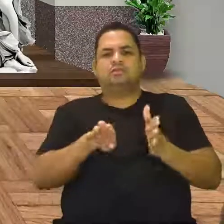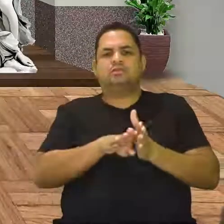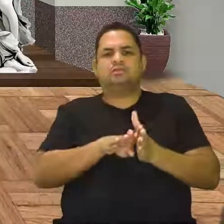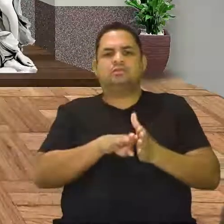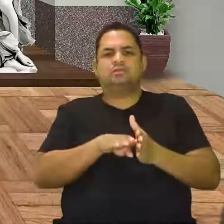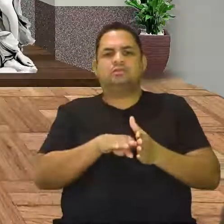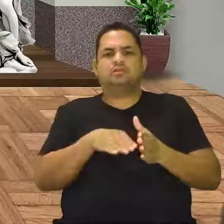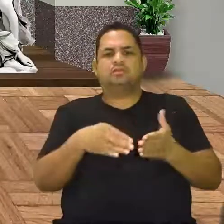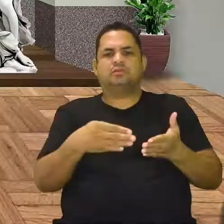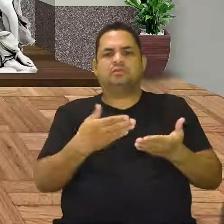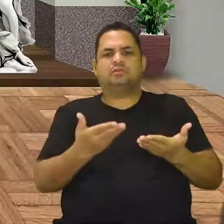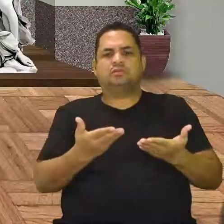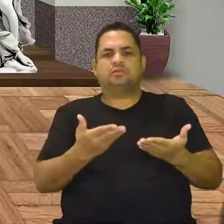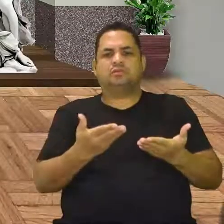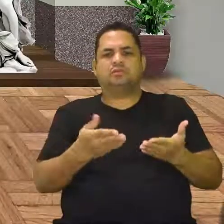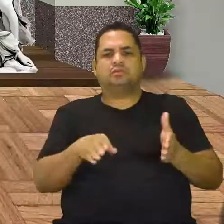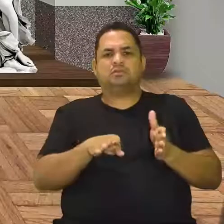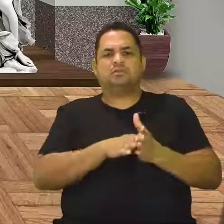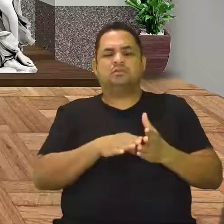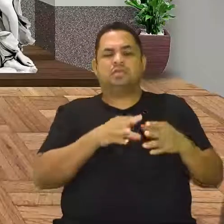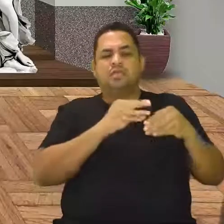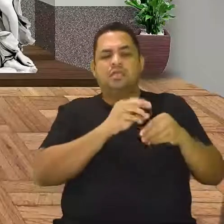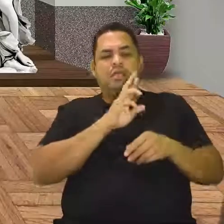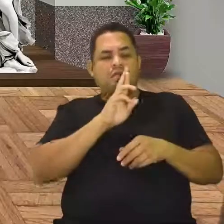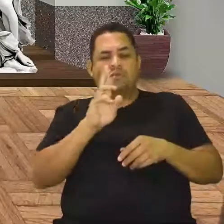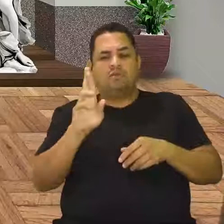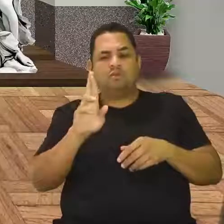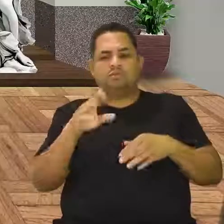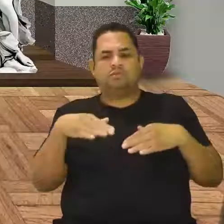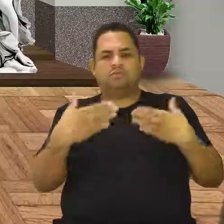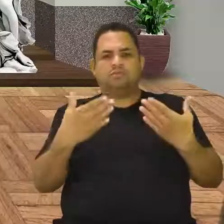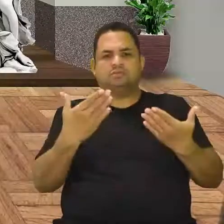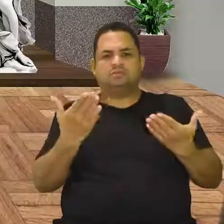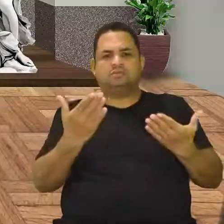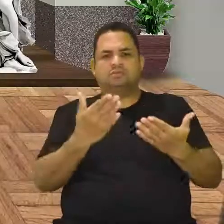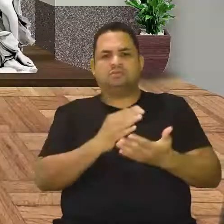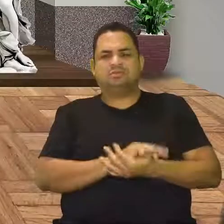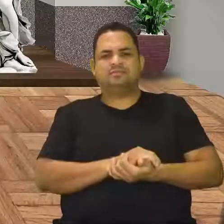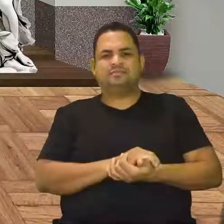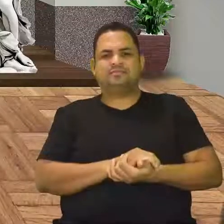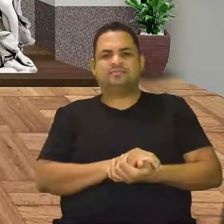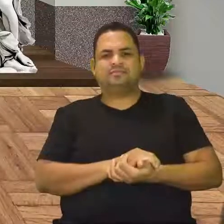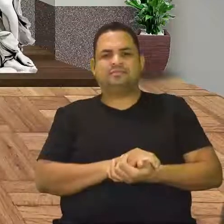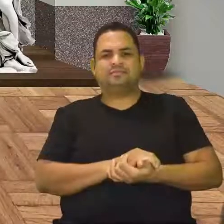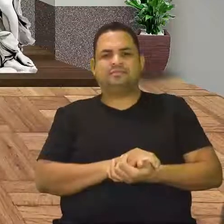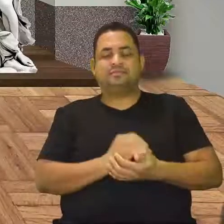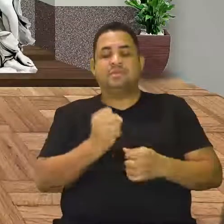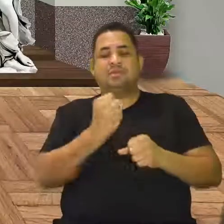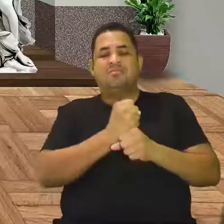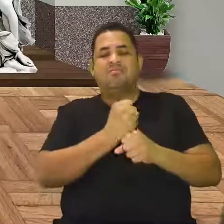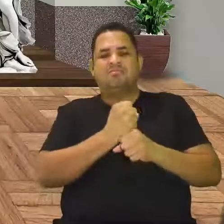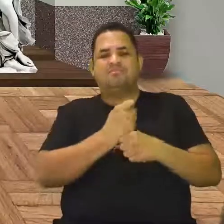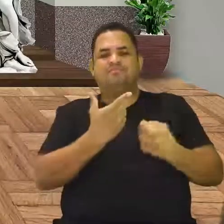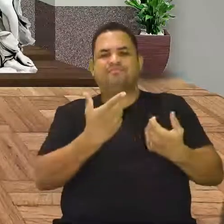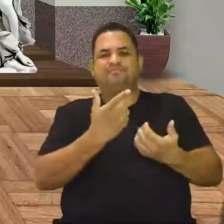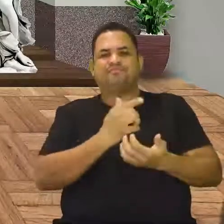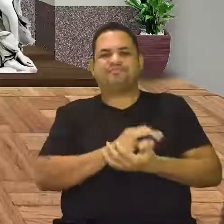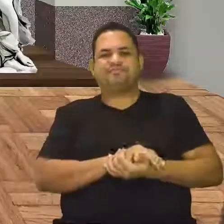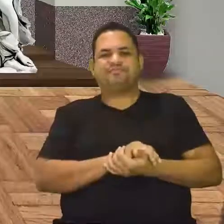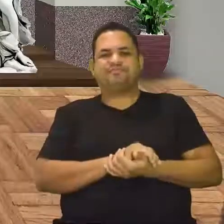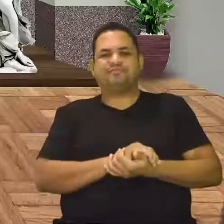no não tenho Antônio Russo cara naquele ano